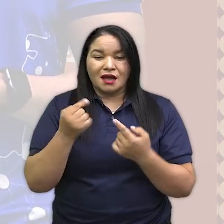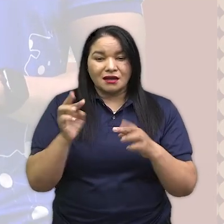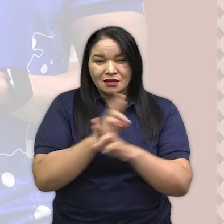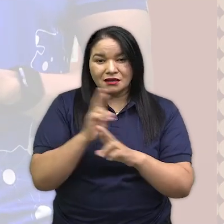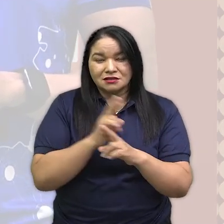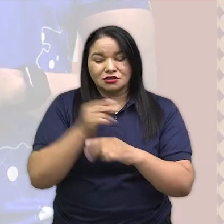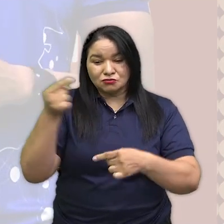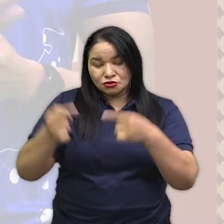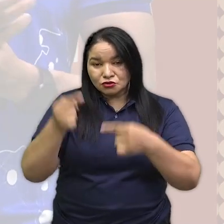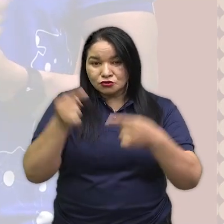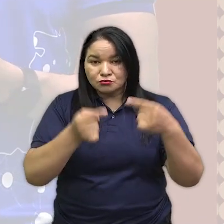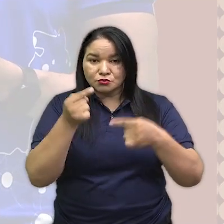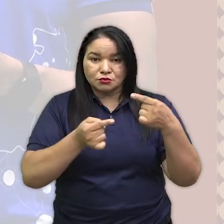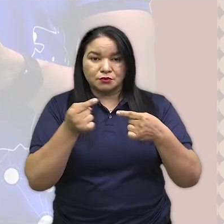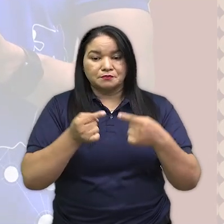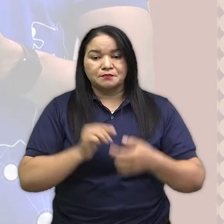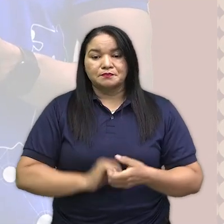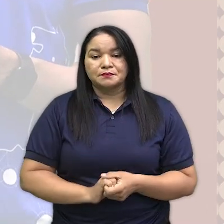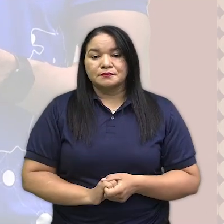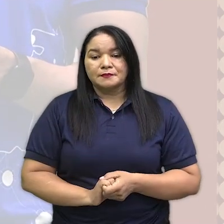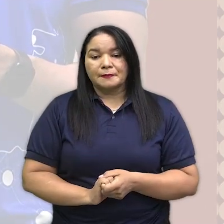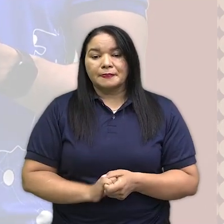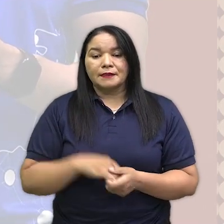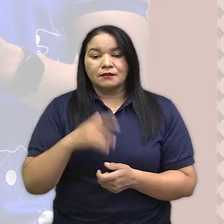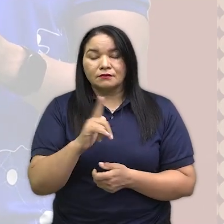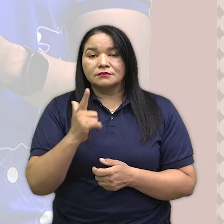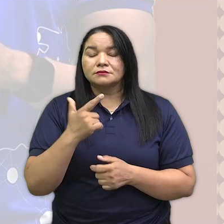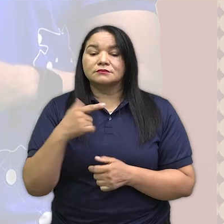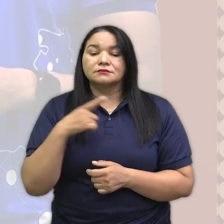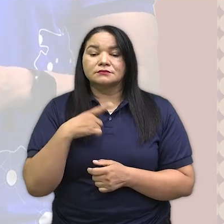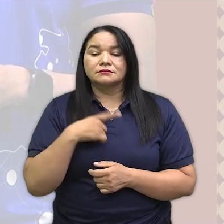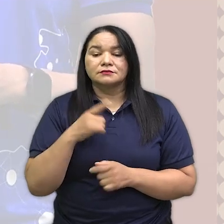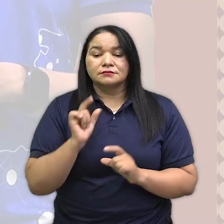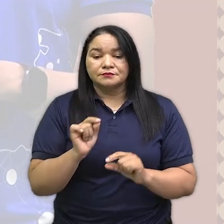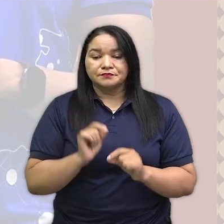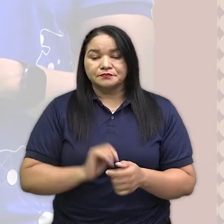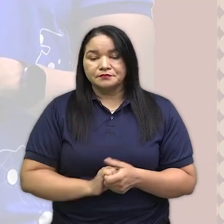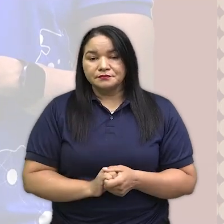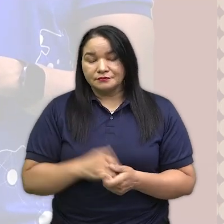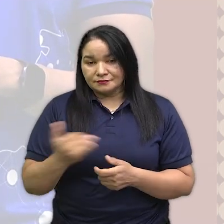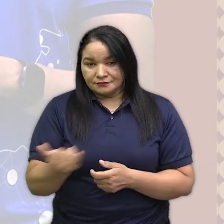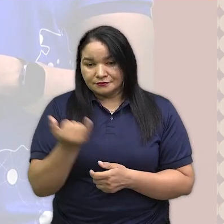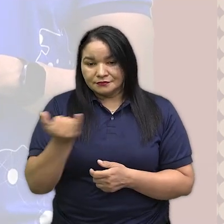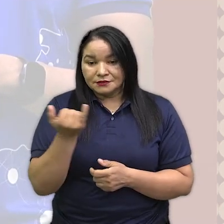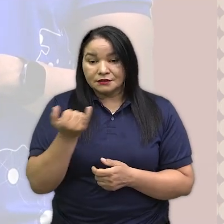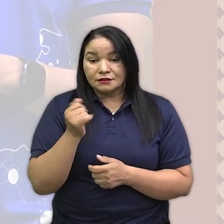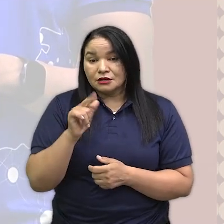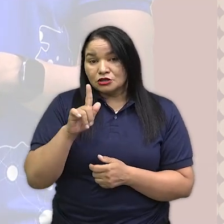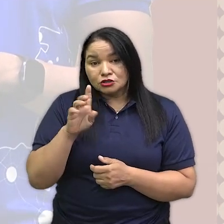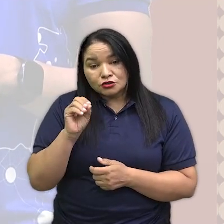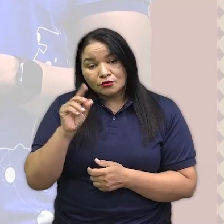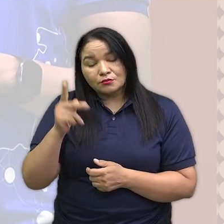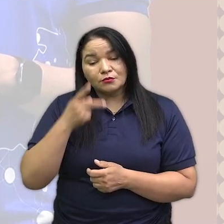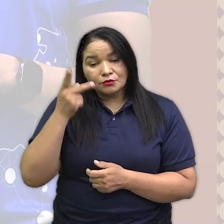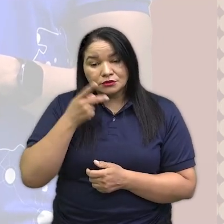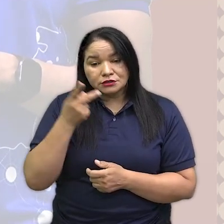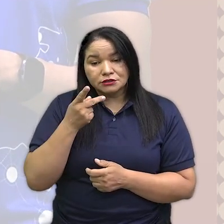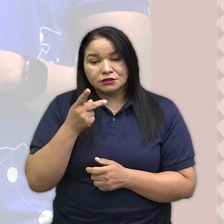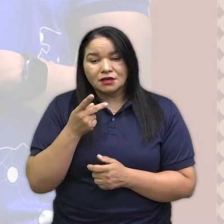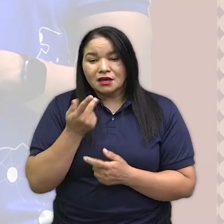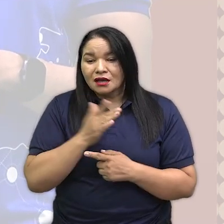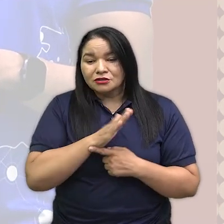esses recursos. Dando continuidade, a gente tem também a importância da geopolítica